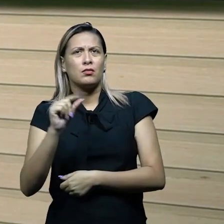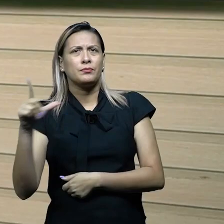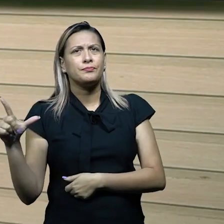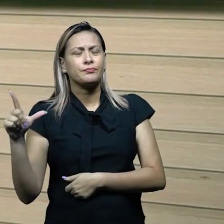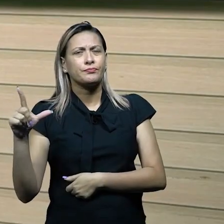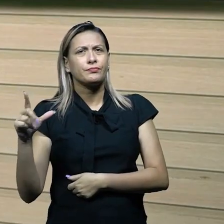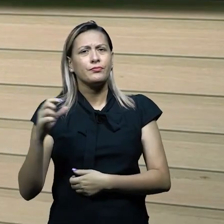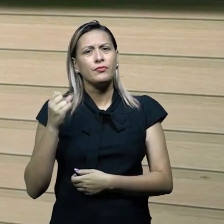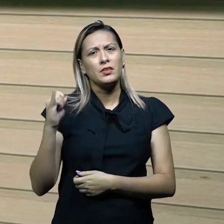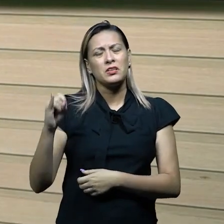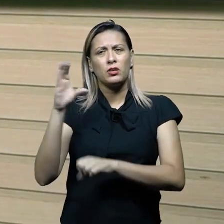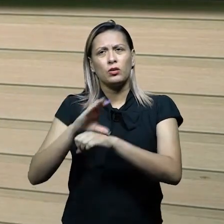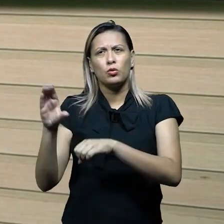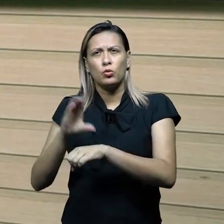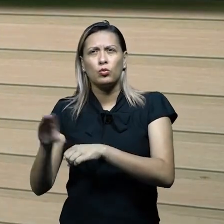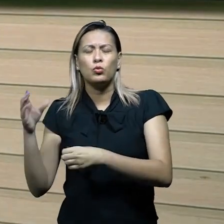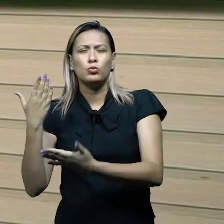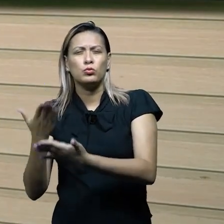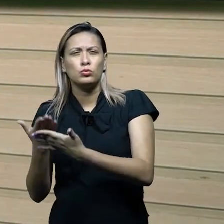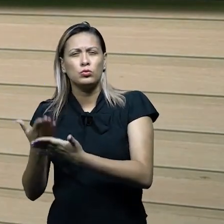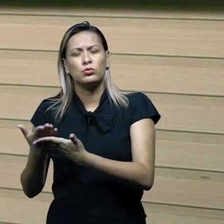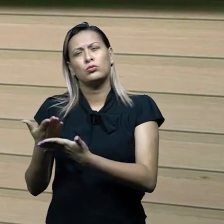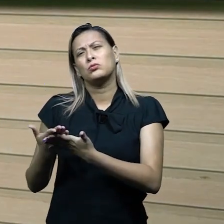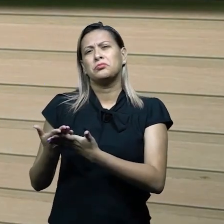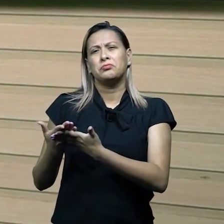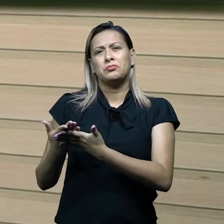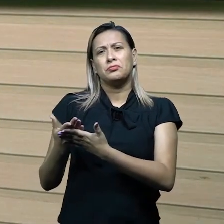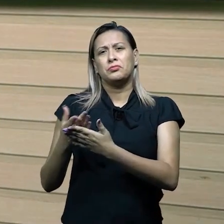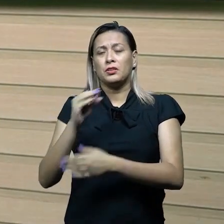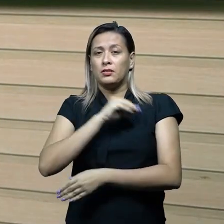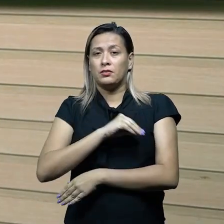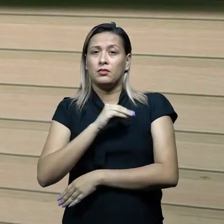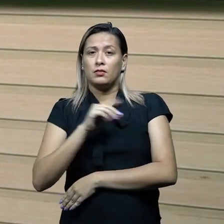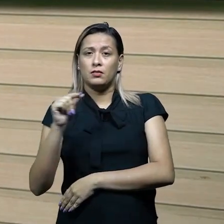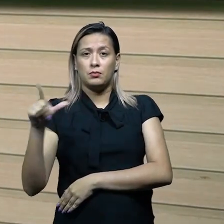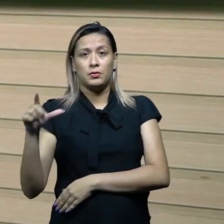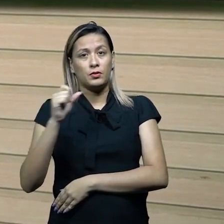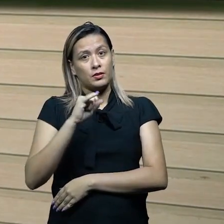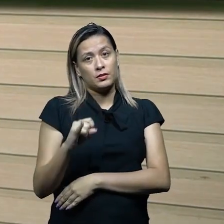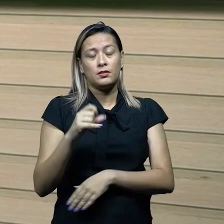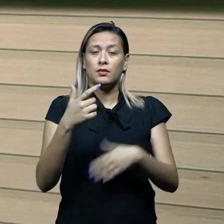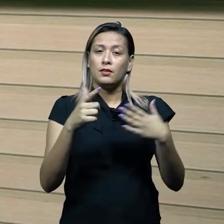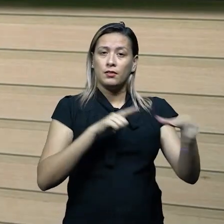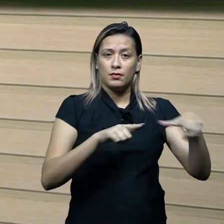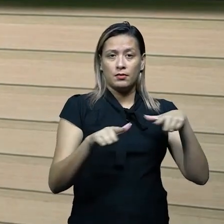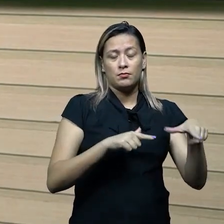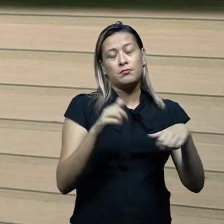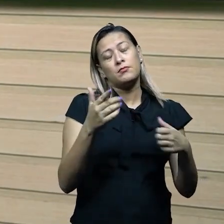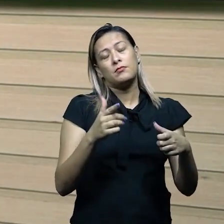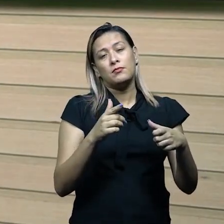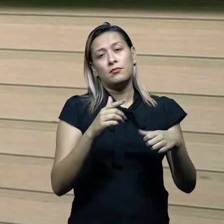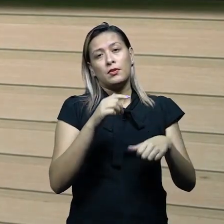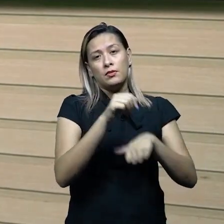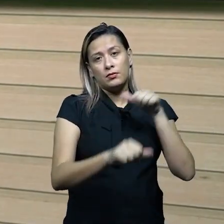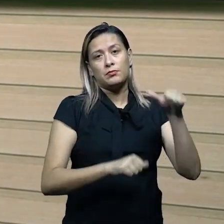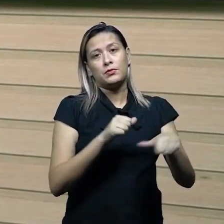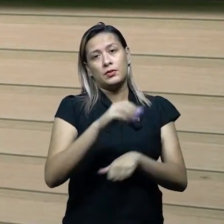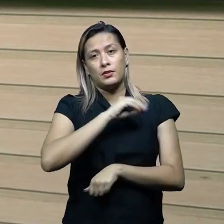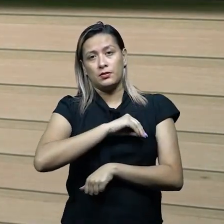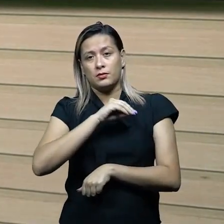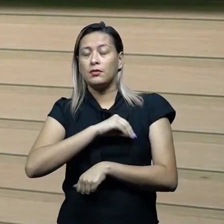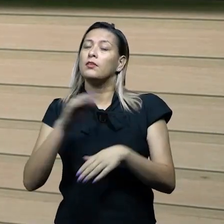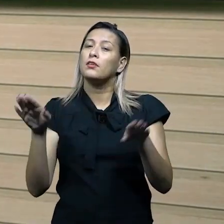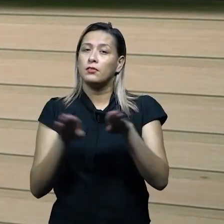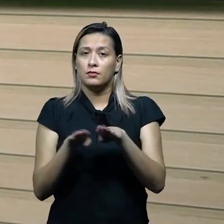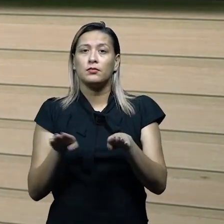curso de capacitação, meu salário aumenta. Isso me motiva. Por mais que não mude o cargo. Agora, claro, se eu puder mudar o cargo e aumentar o